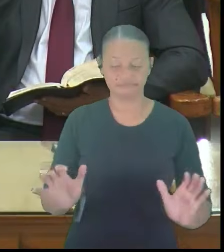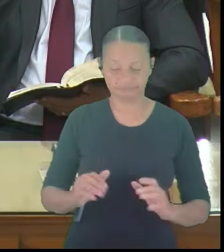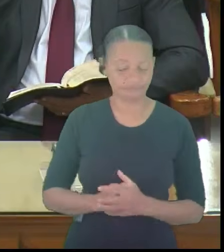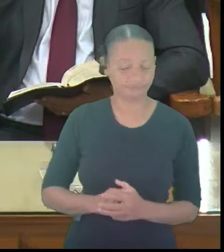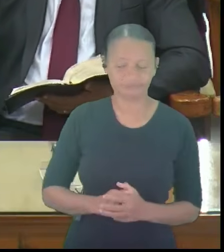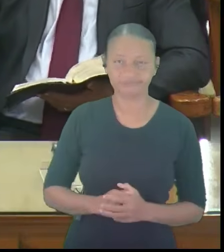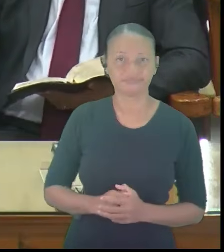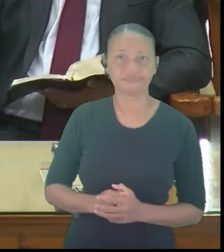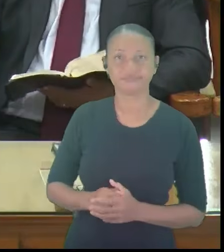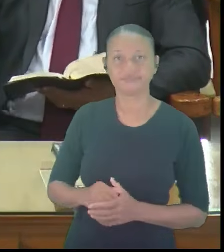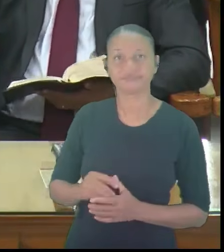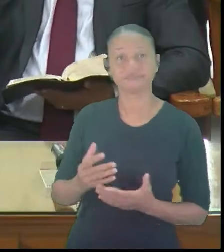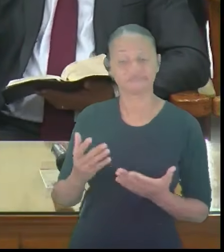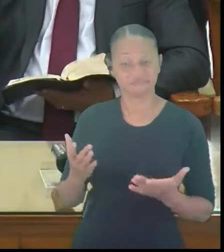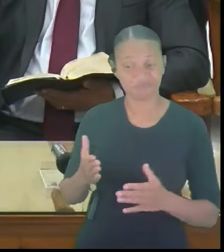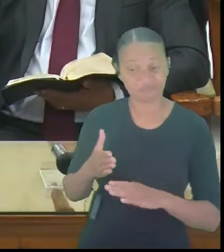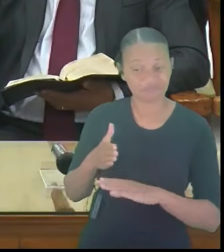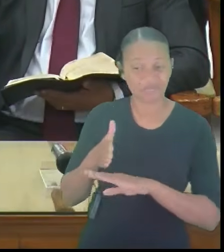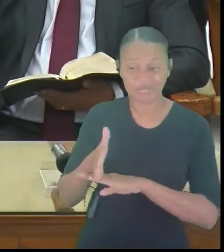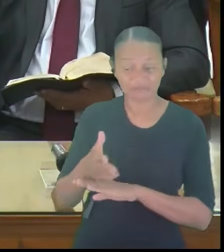não entrar.